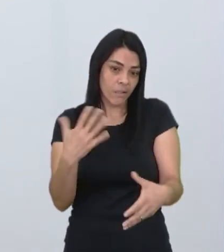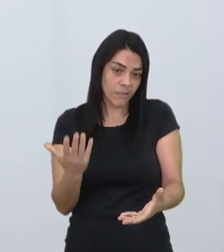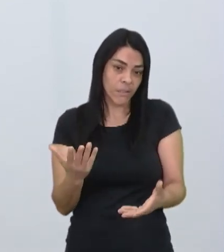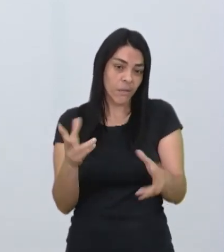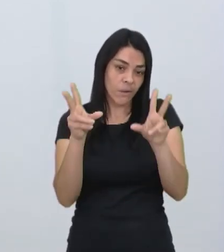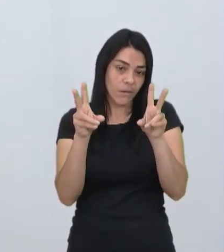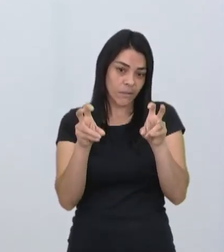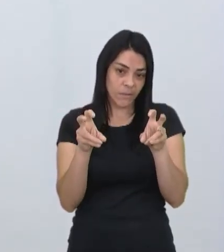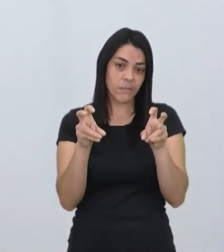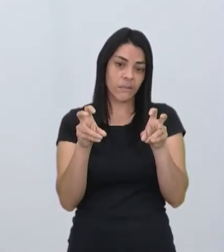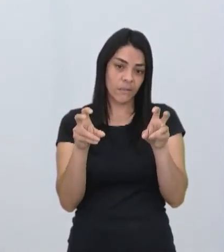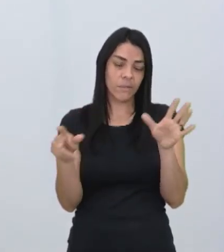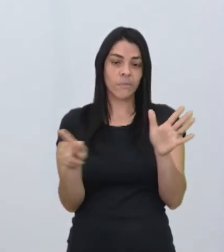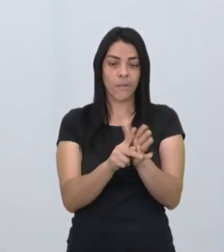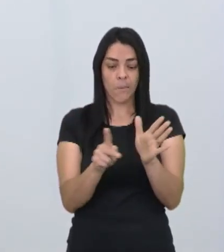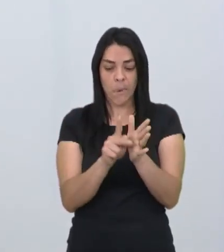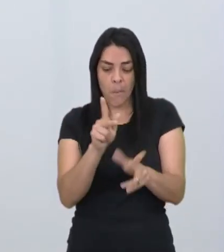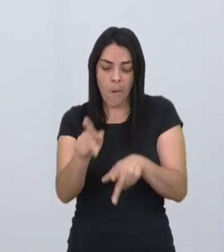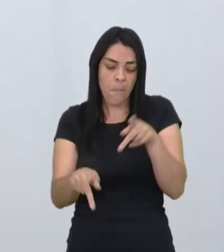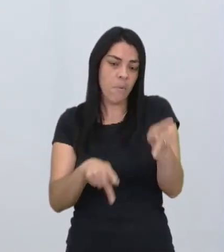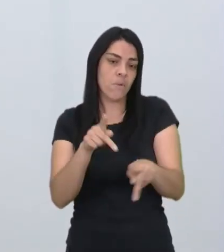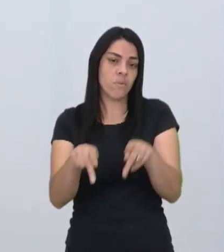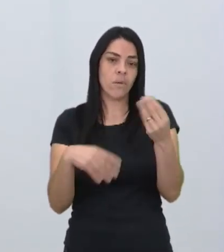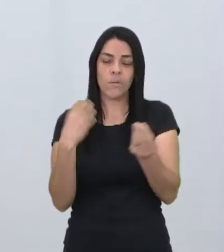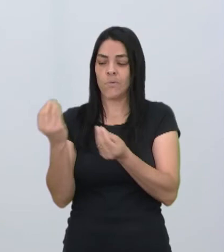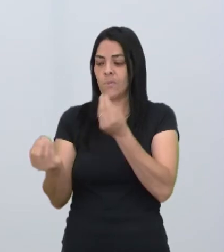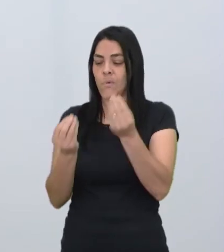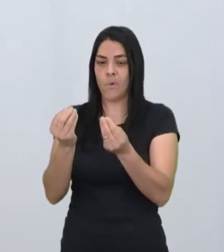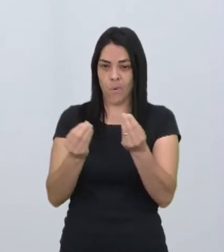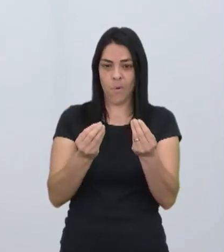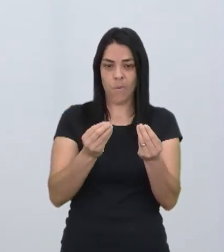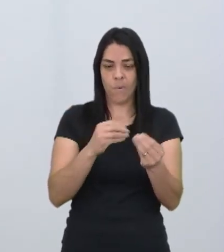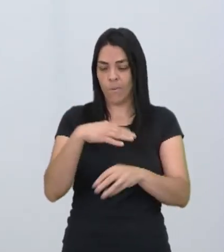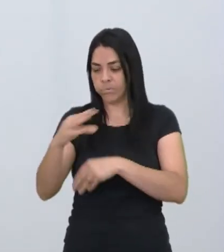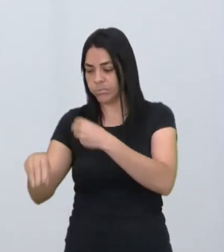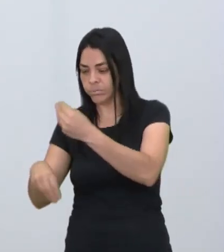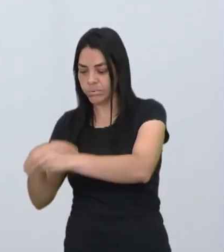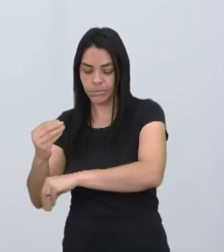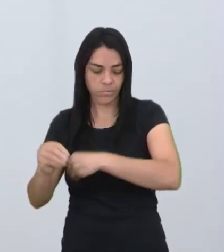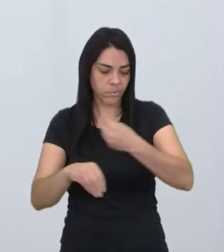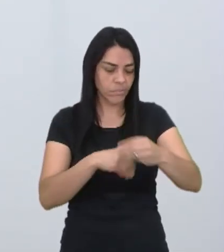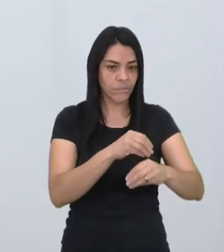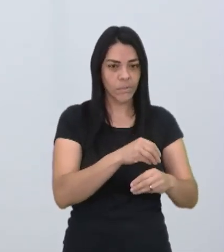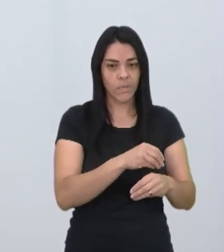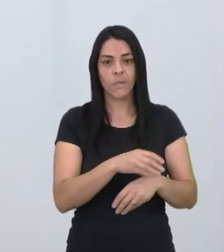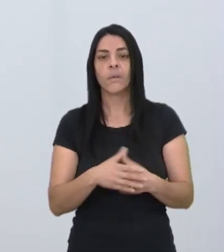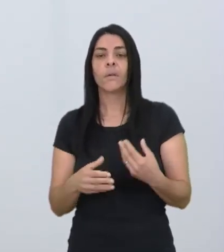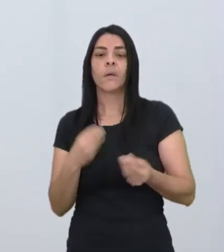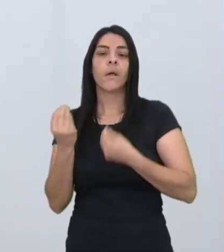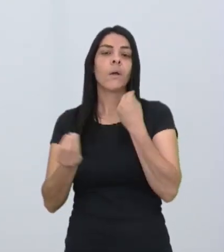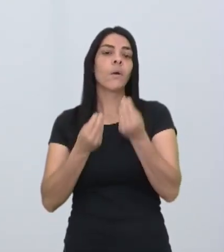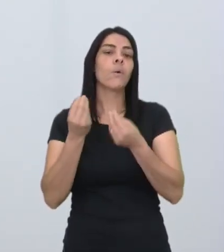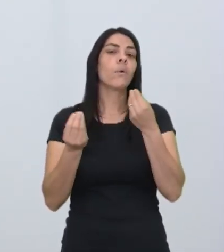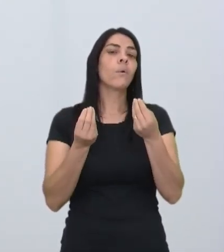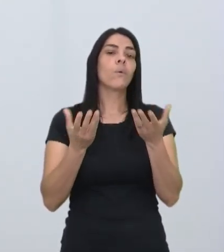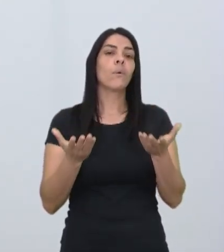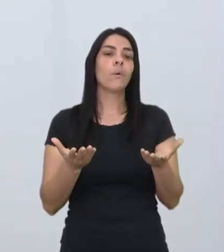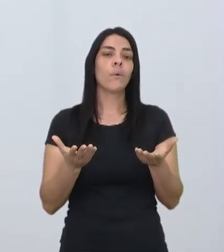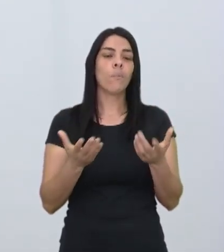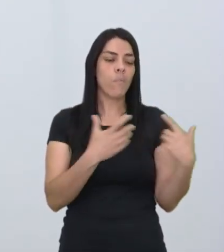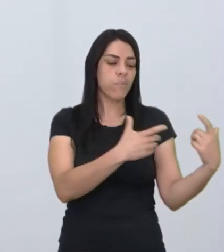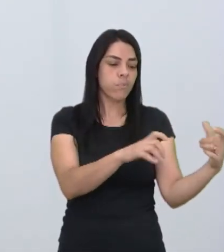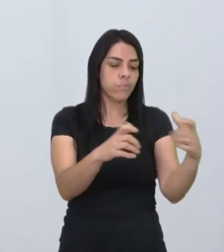mesmo da própria população, de como ela está se locomovendo, de como ela e de que em que